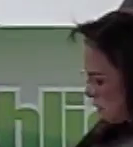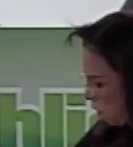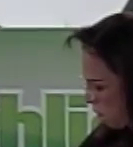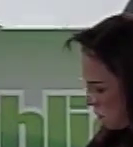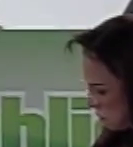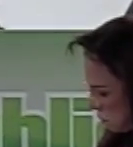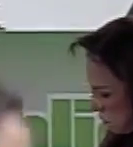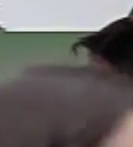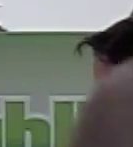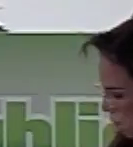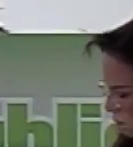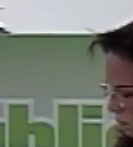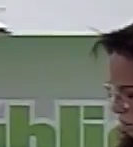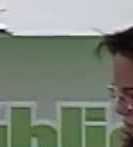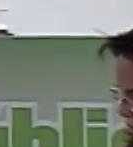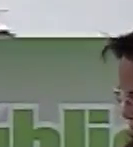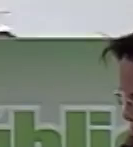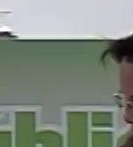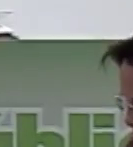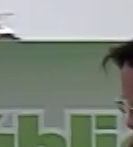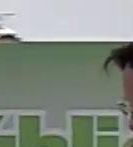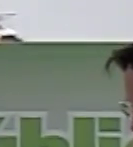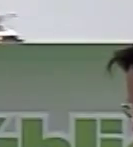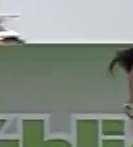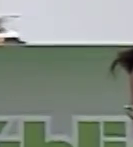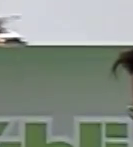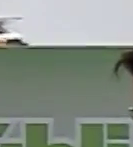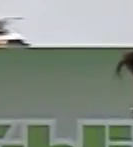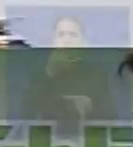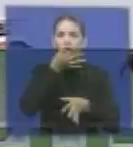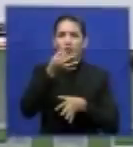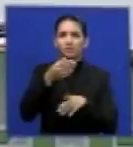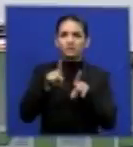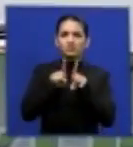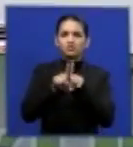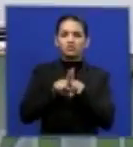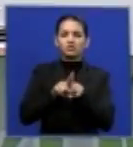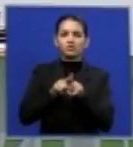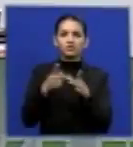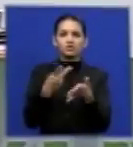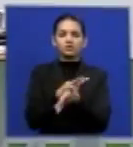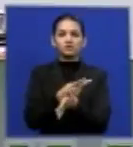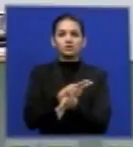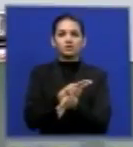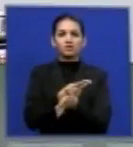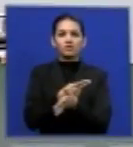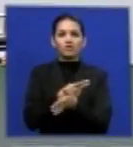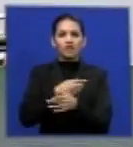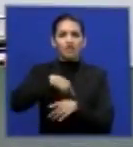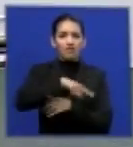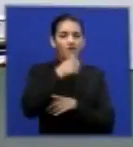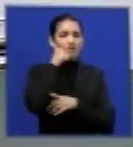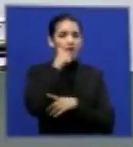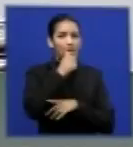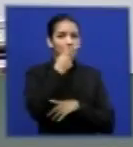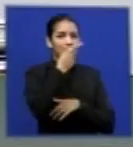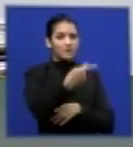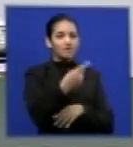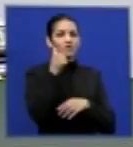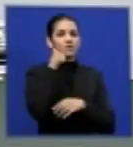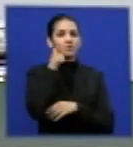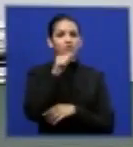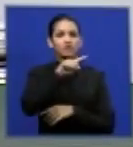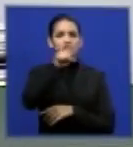realizado, eu passo a palavra e sugiro que se dirija ao púlpito a doutora Zilda para dar início,